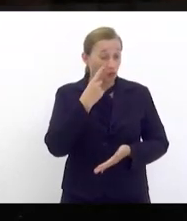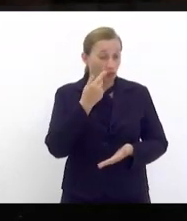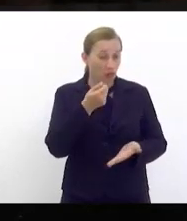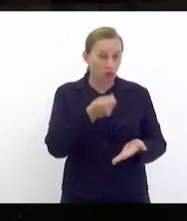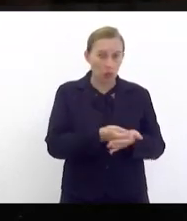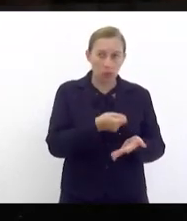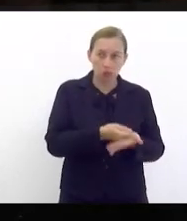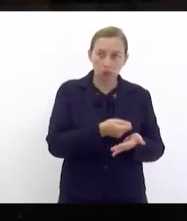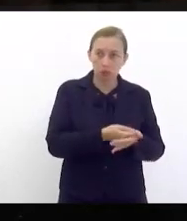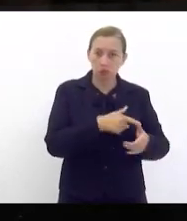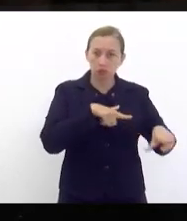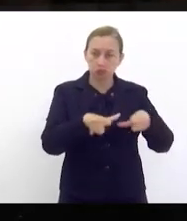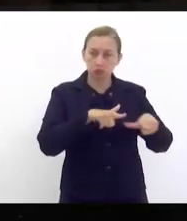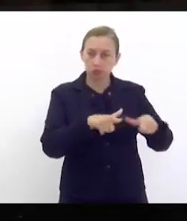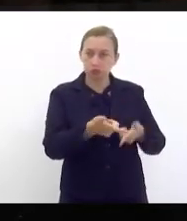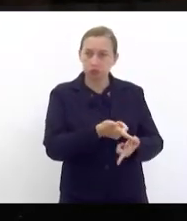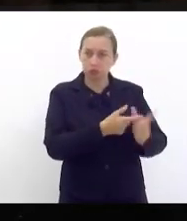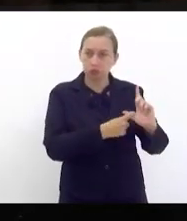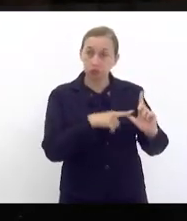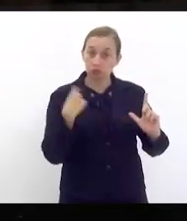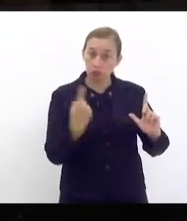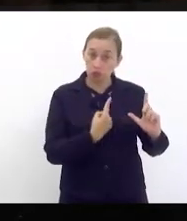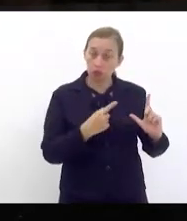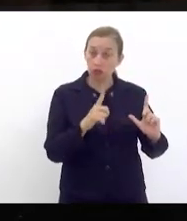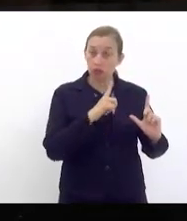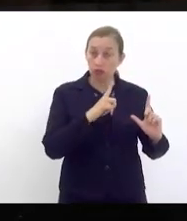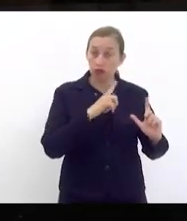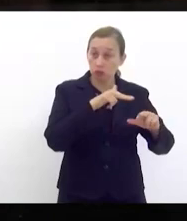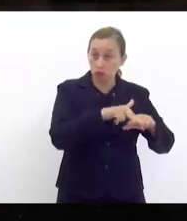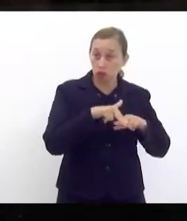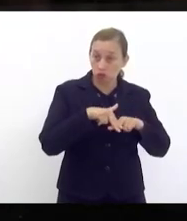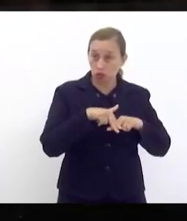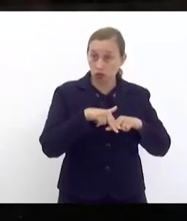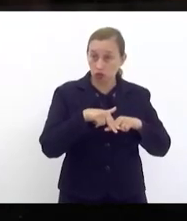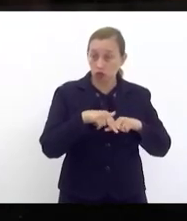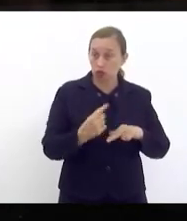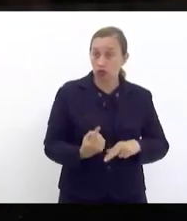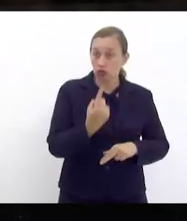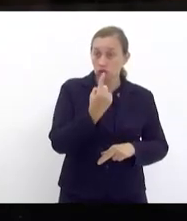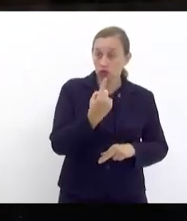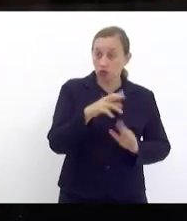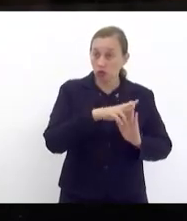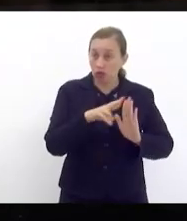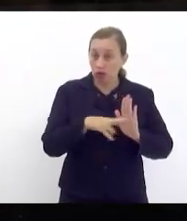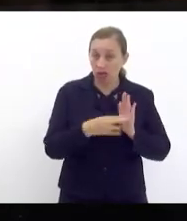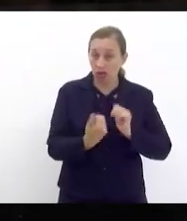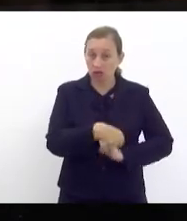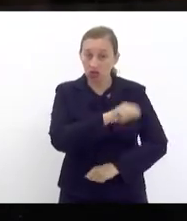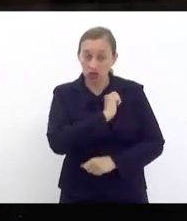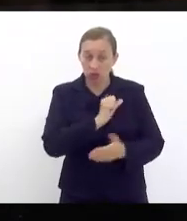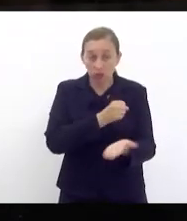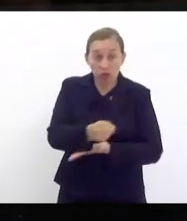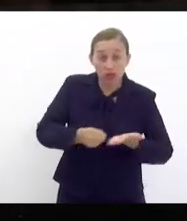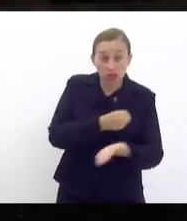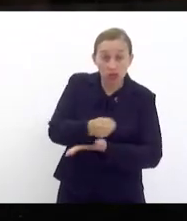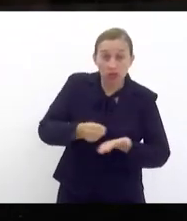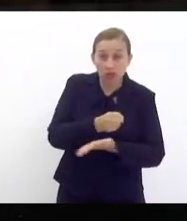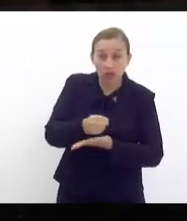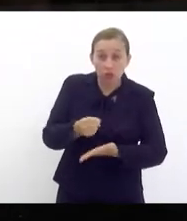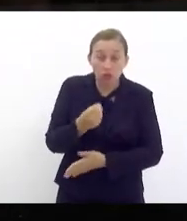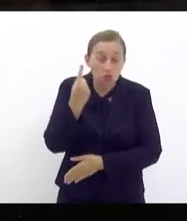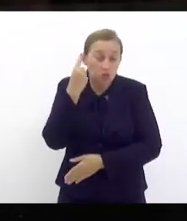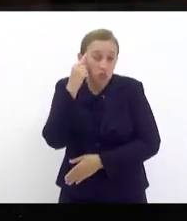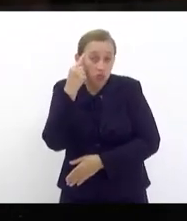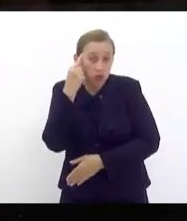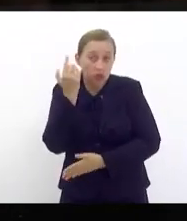com o serviço da dívida que nós contraímos por conta das amarrações de um regime de recuperação fiscal baseado numa